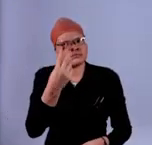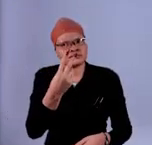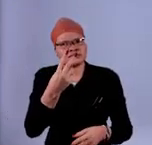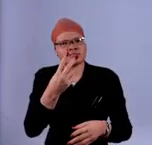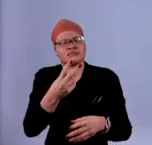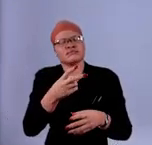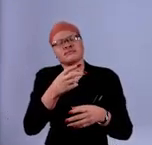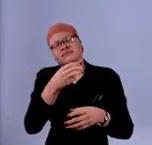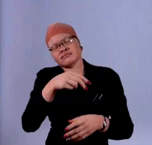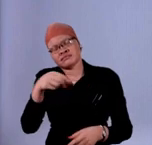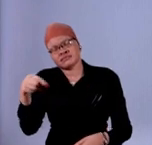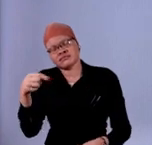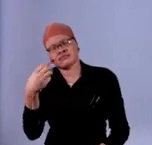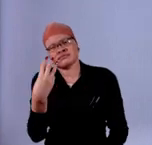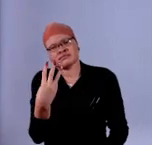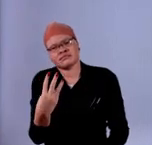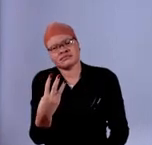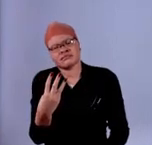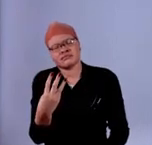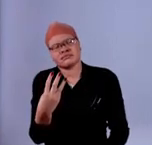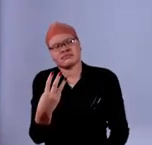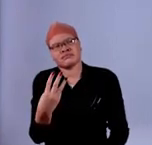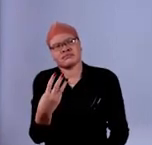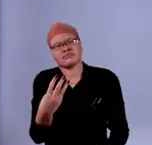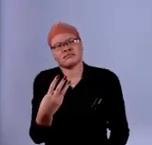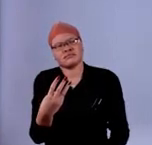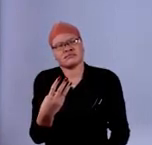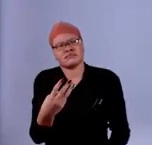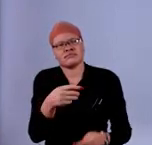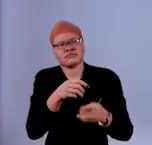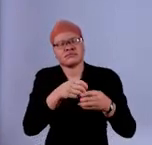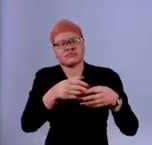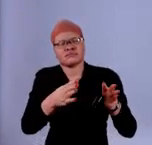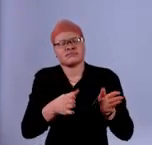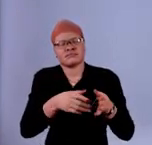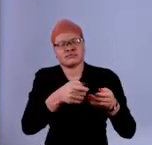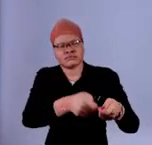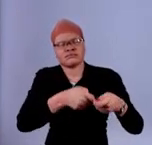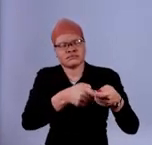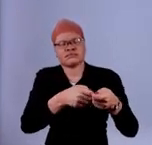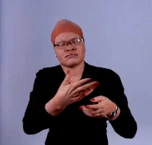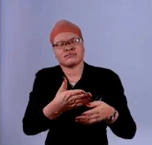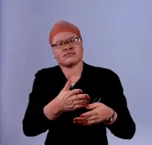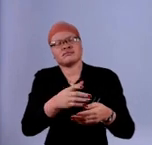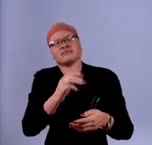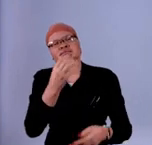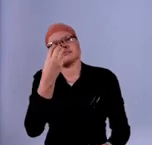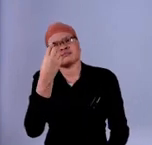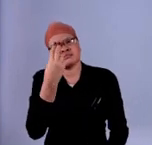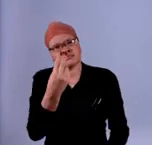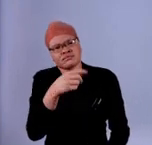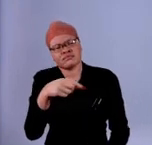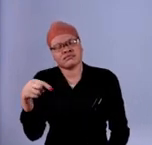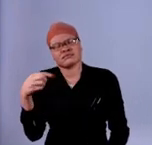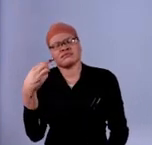da horta esta figura esta parte pintada dois terços escreves dessa forma